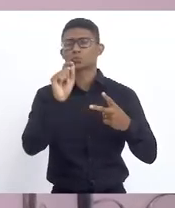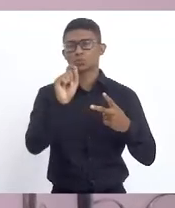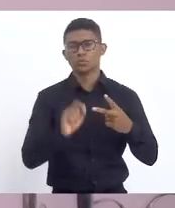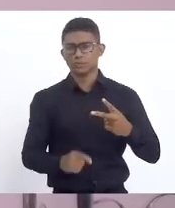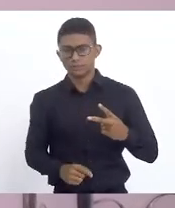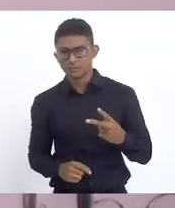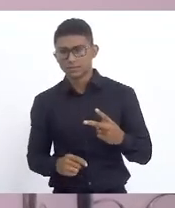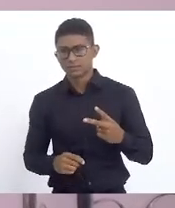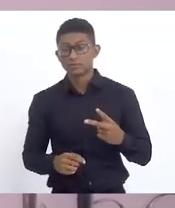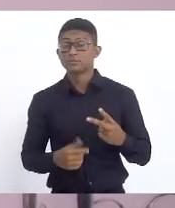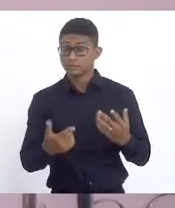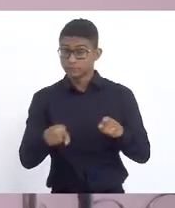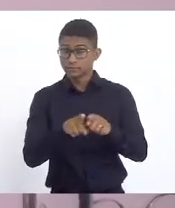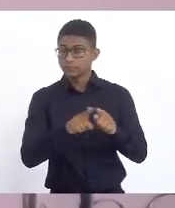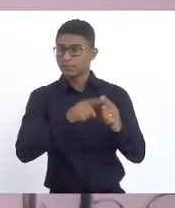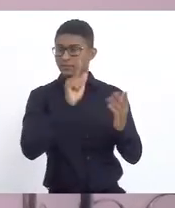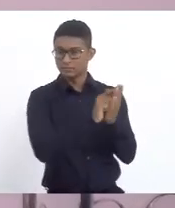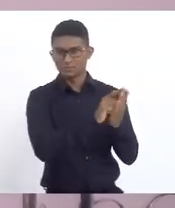Também li nos jornais